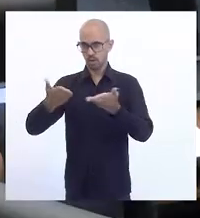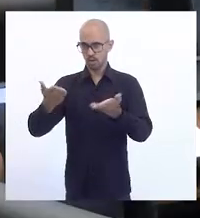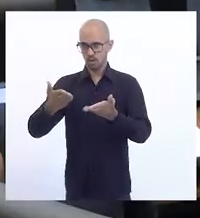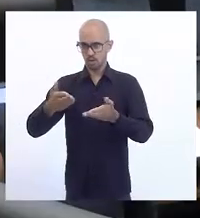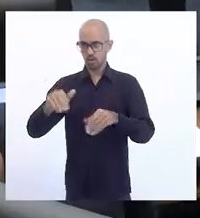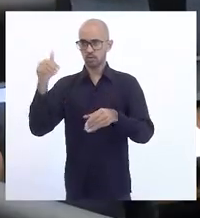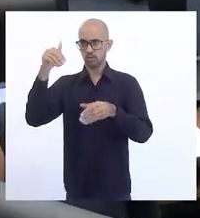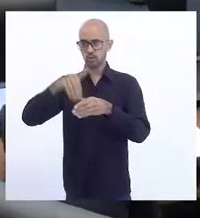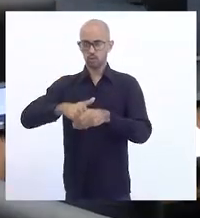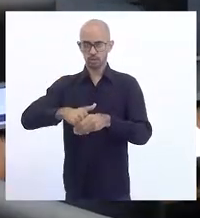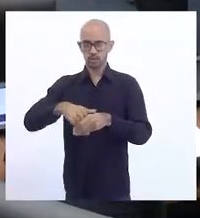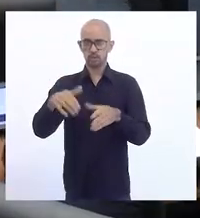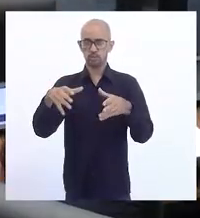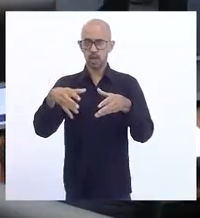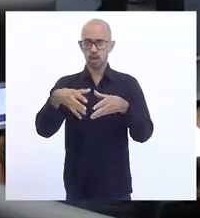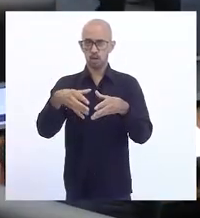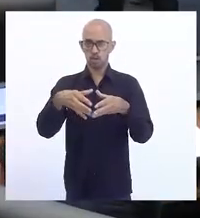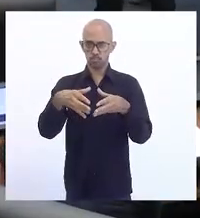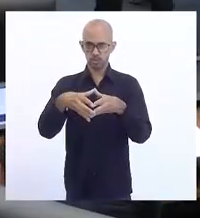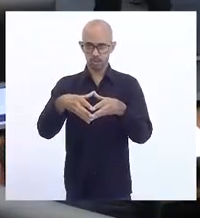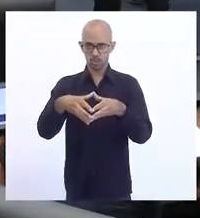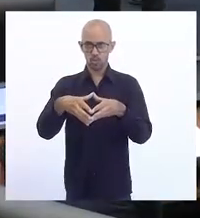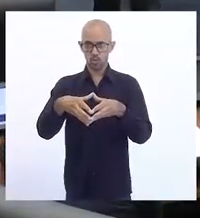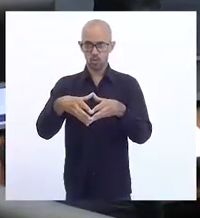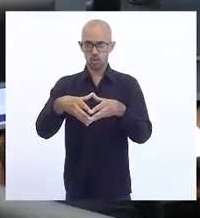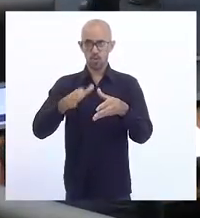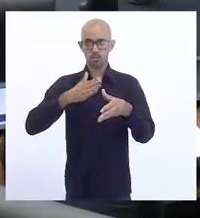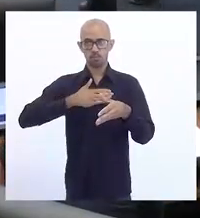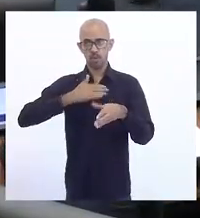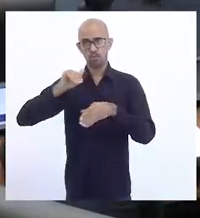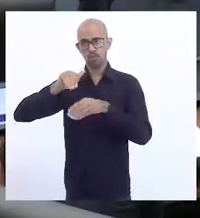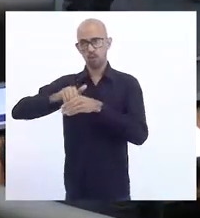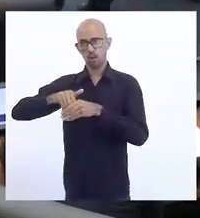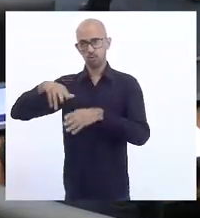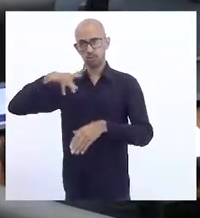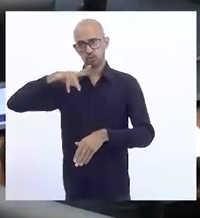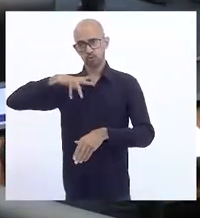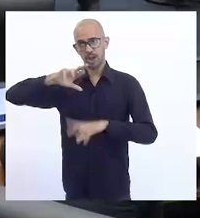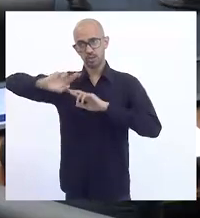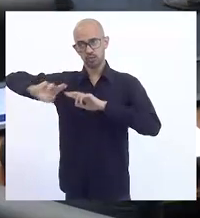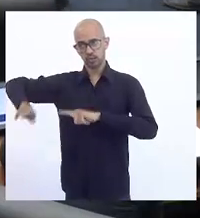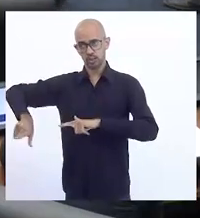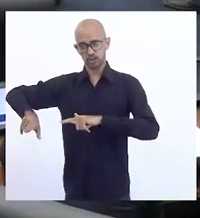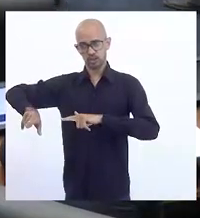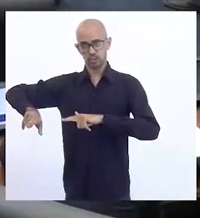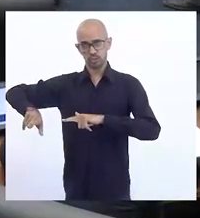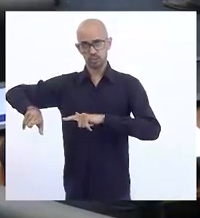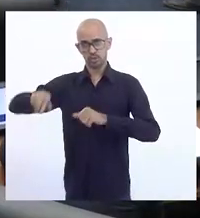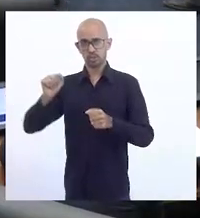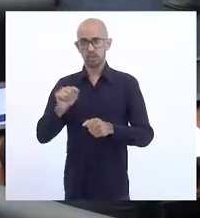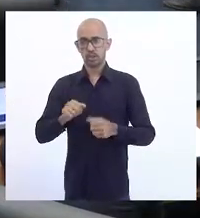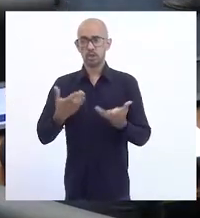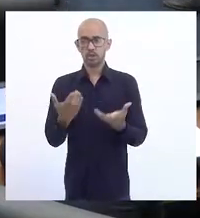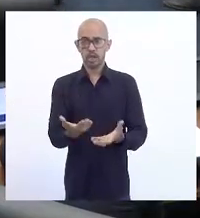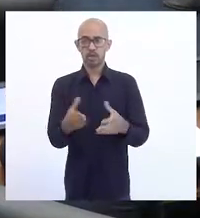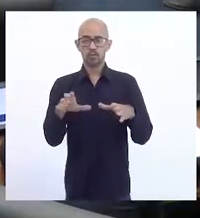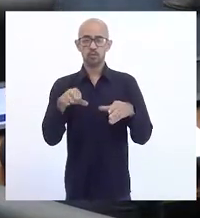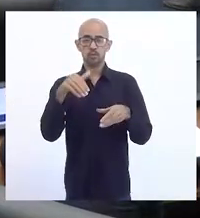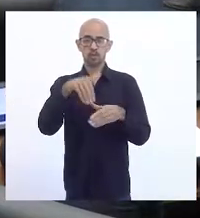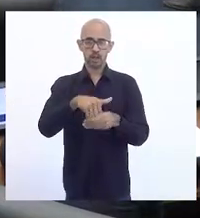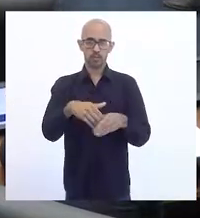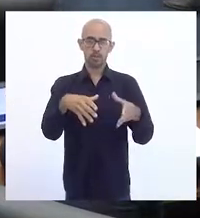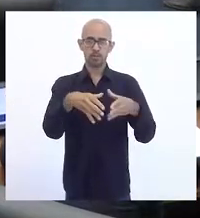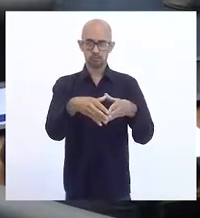estou votando pela comissão. Meu voto individual será de uma outra forma, é um voto protocolar pela comissão, quero discutir a matéria